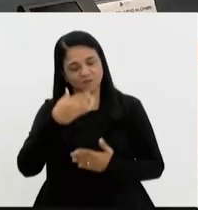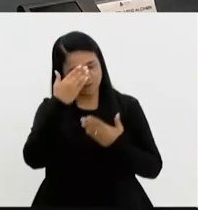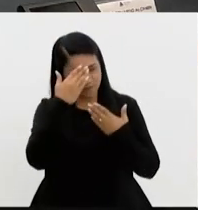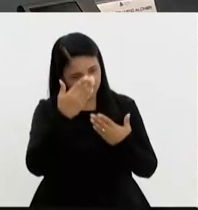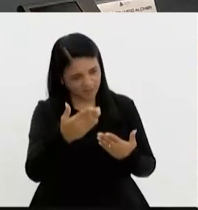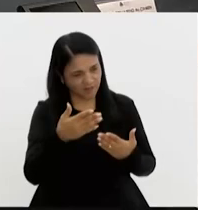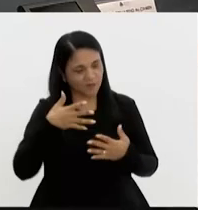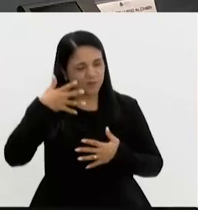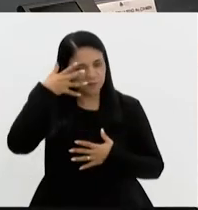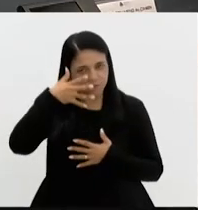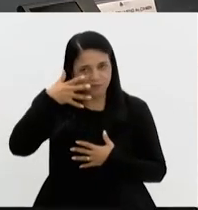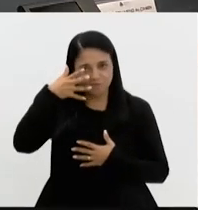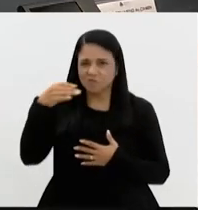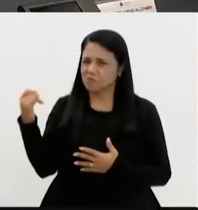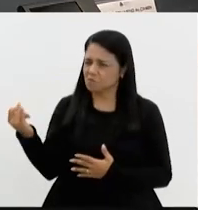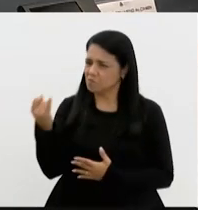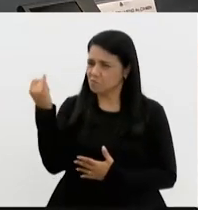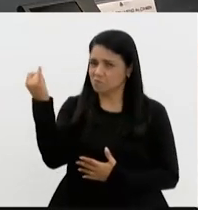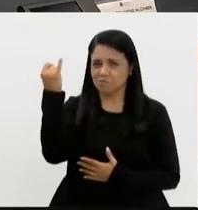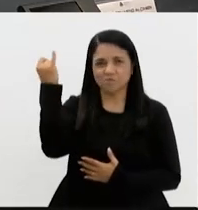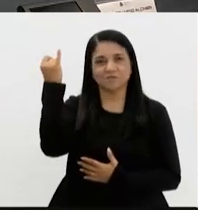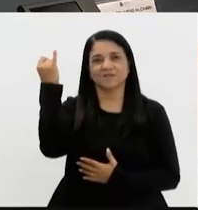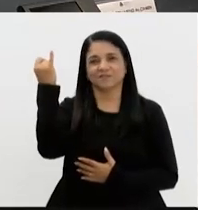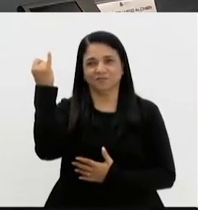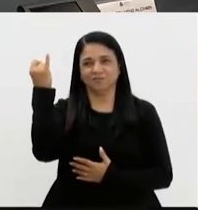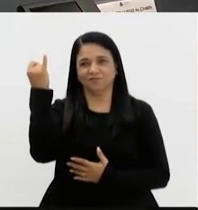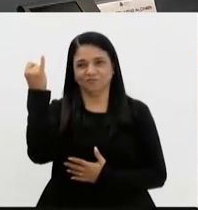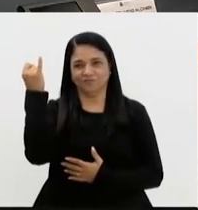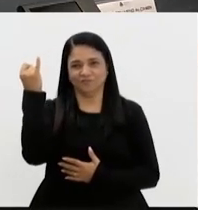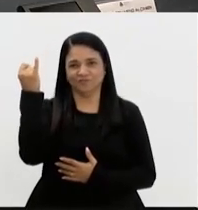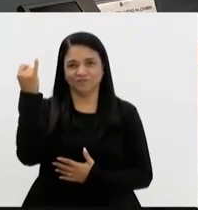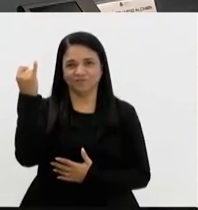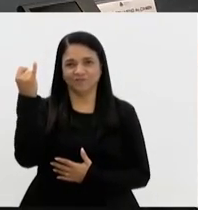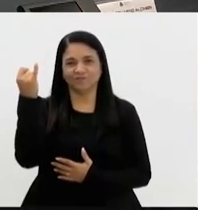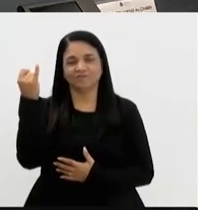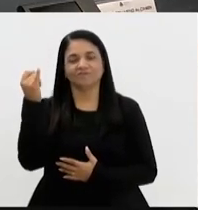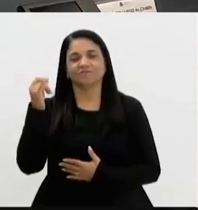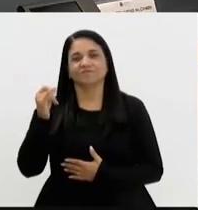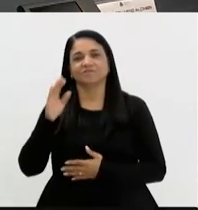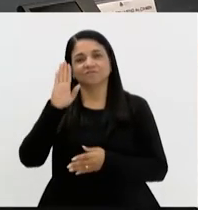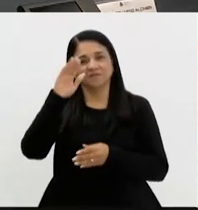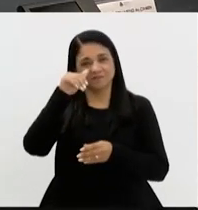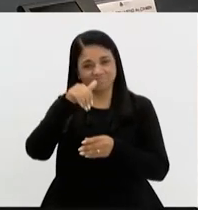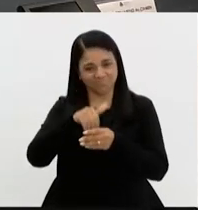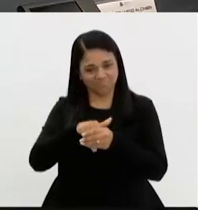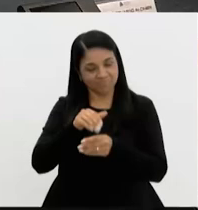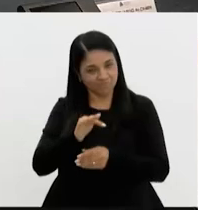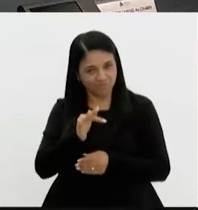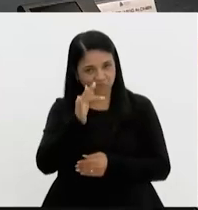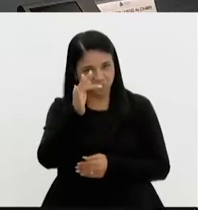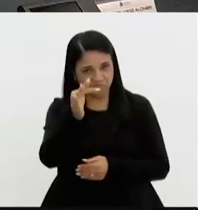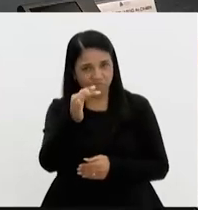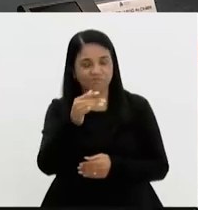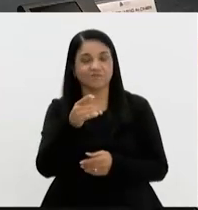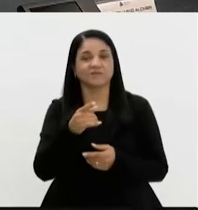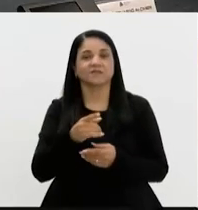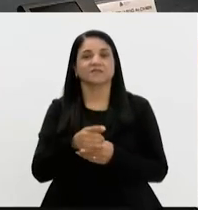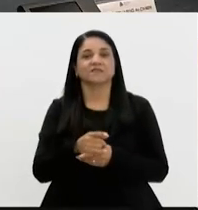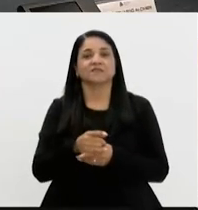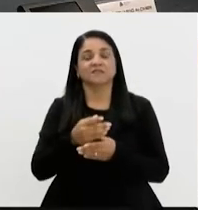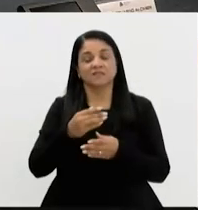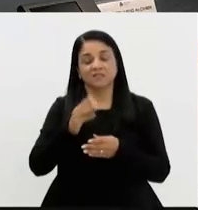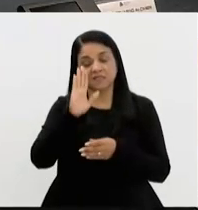de grande importância para as eleições vindouras e para as eleições futuras